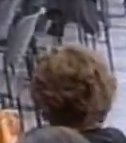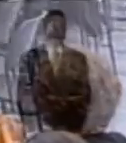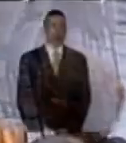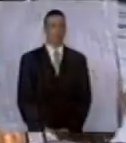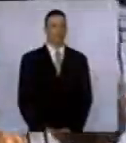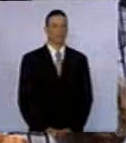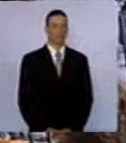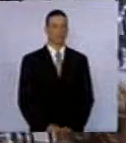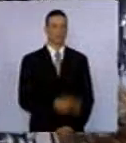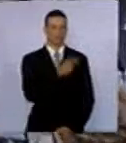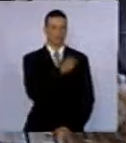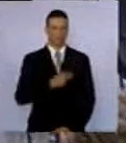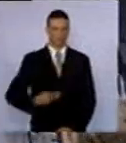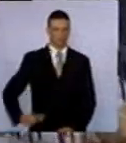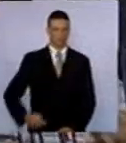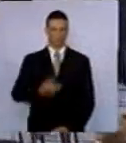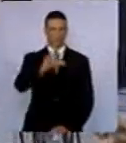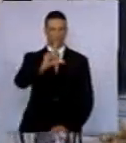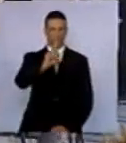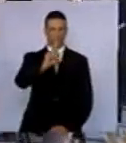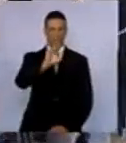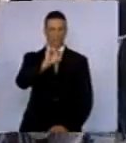Excelentíssimo senhor ministro Luiz Fux,